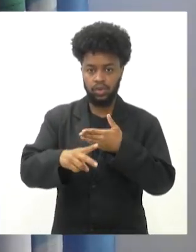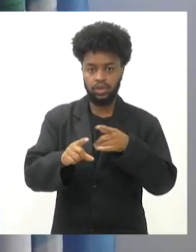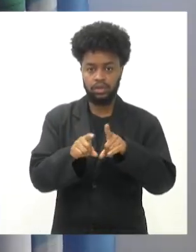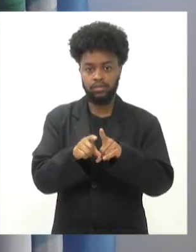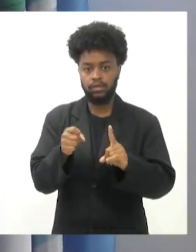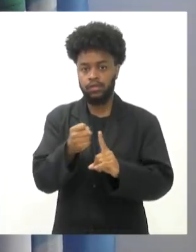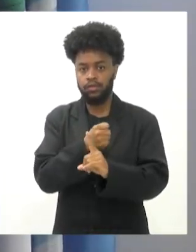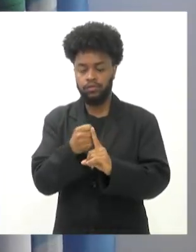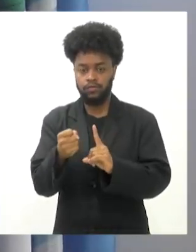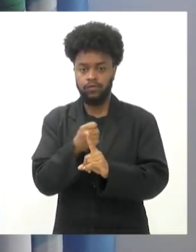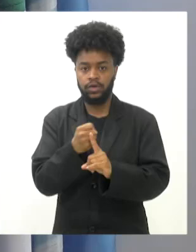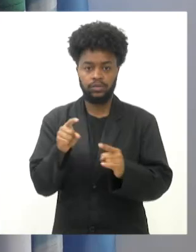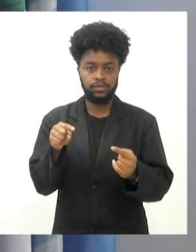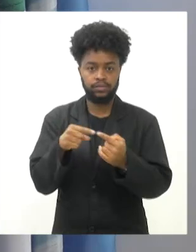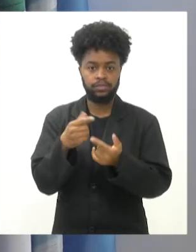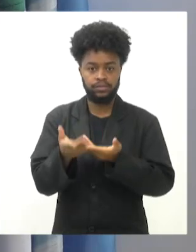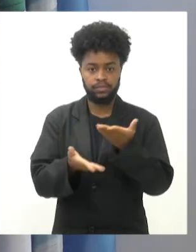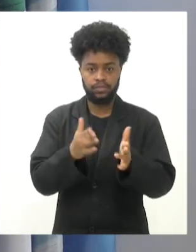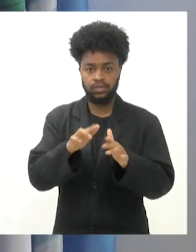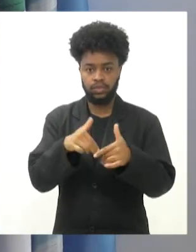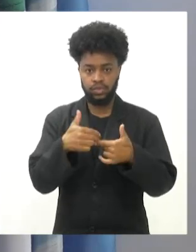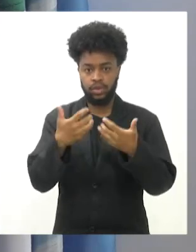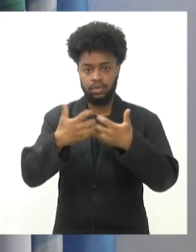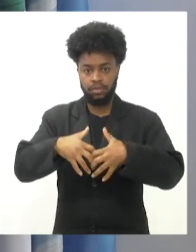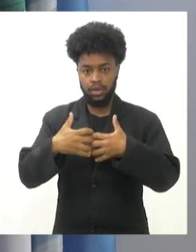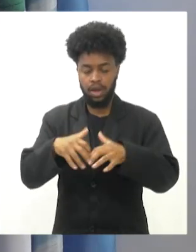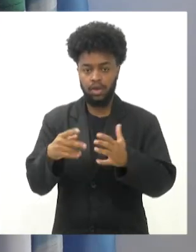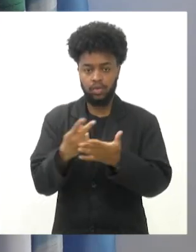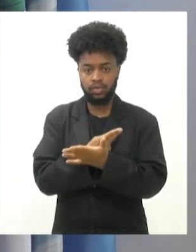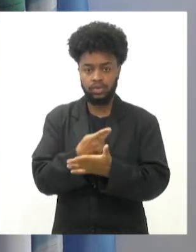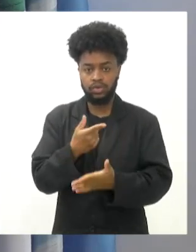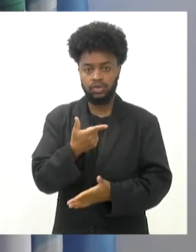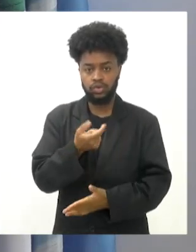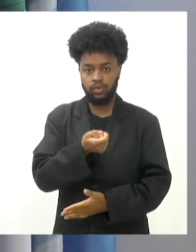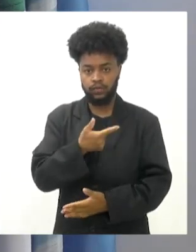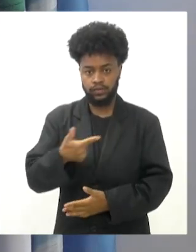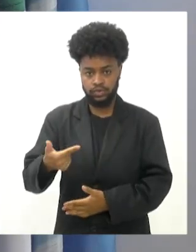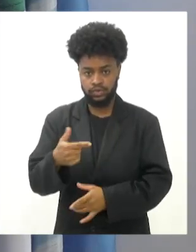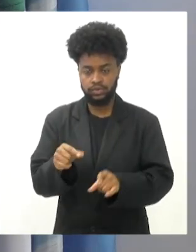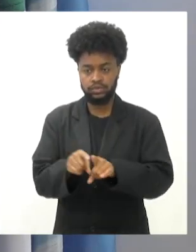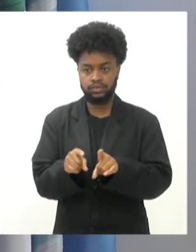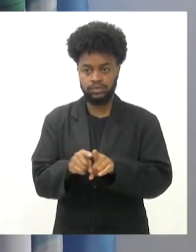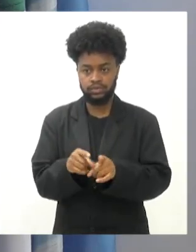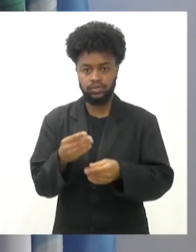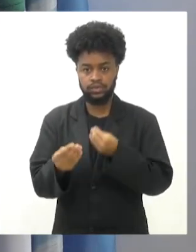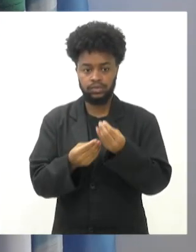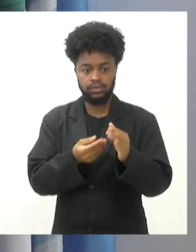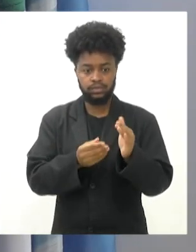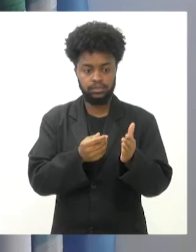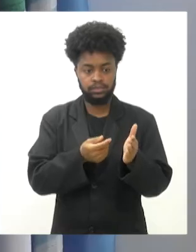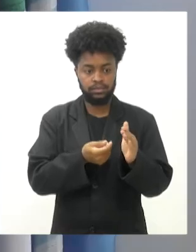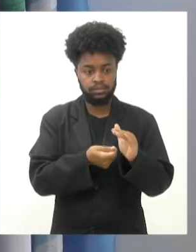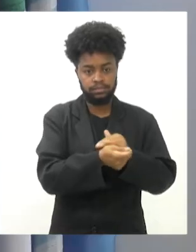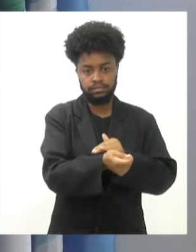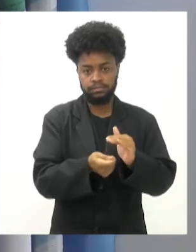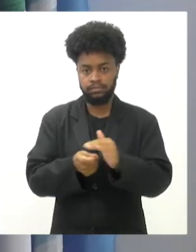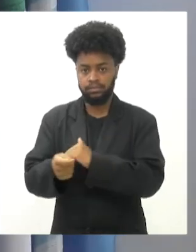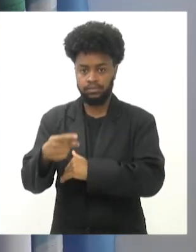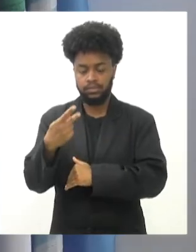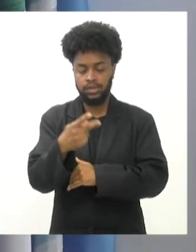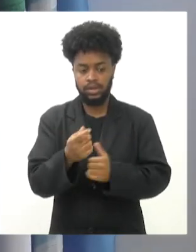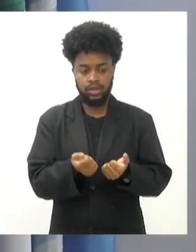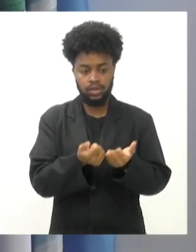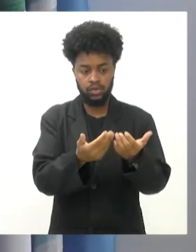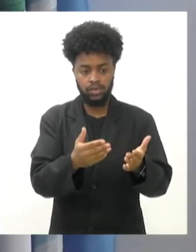de serviços de assistência em razão da tragédia de Petrópolis, ocorrida em 15 de fevereiro de 22, bem como a aplicação do repasse financeiro realizado pela LERJ à Prefeitura da